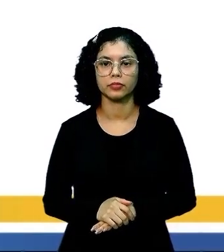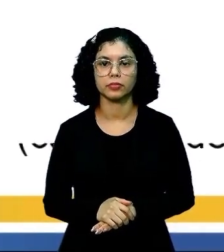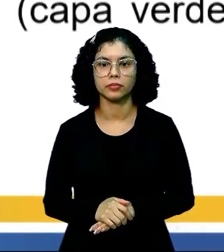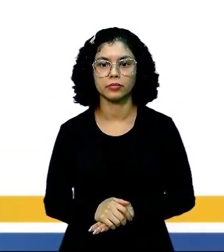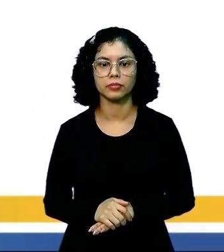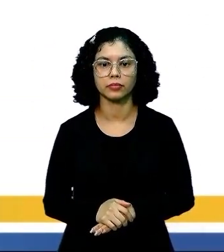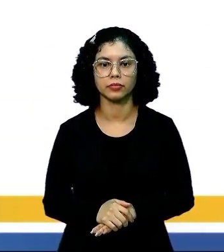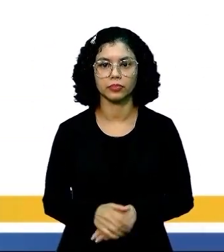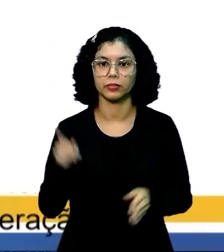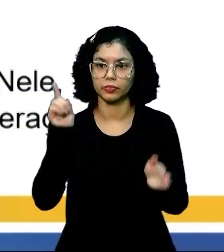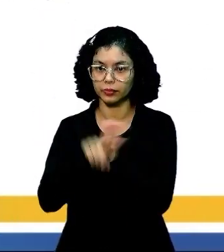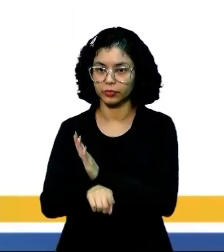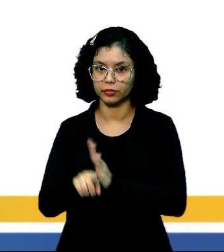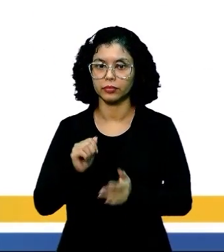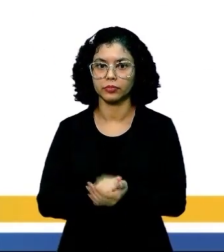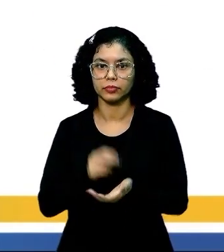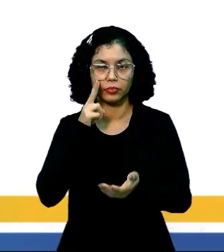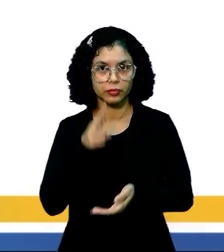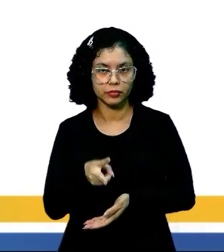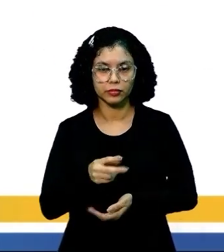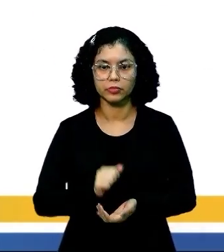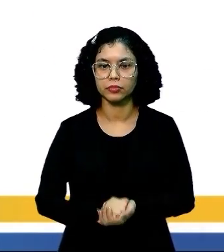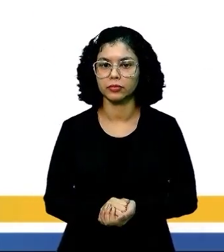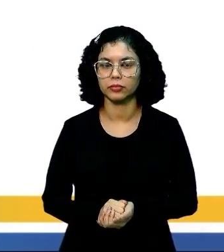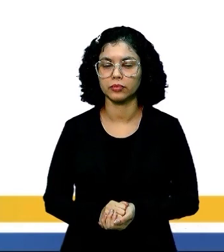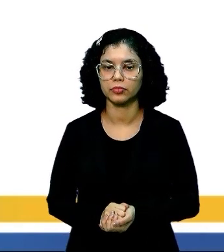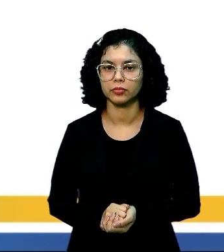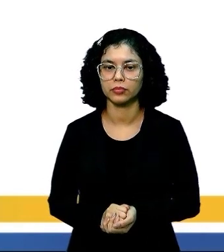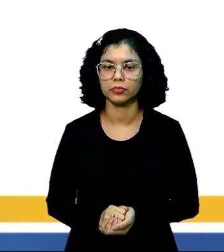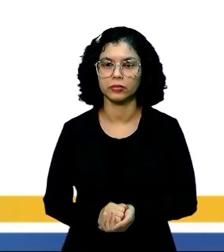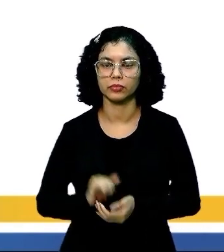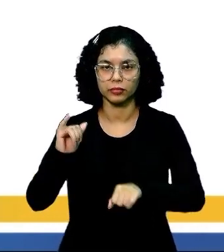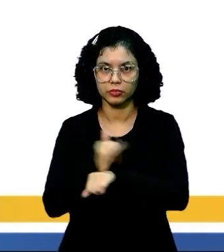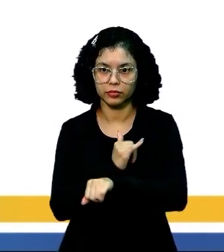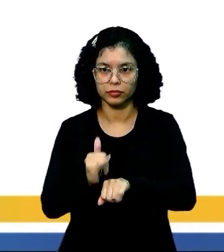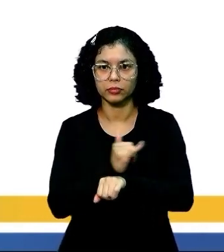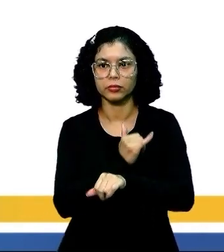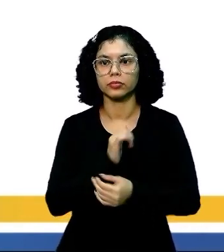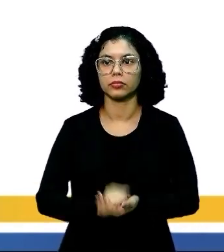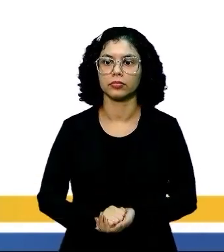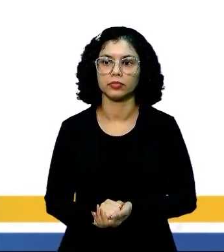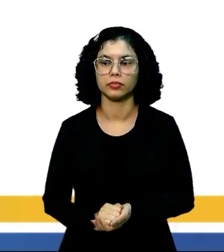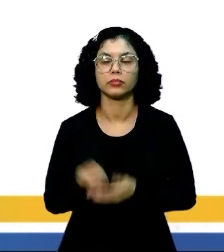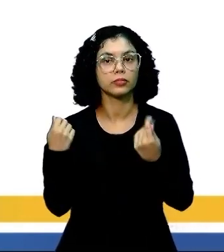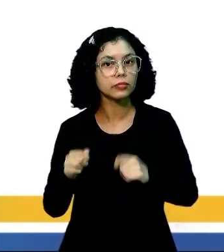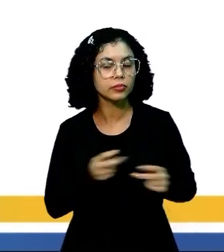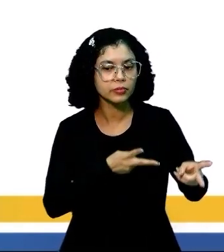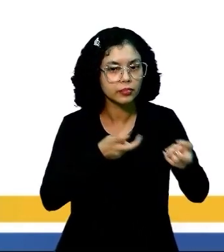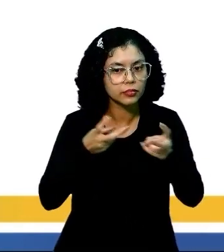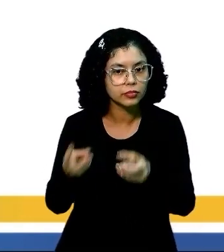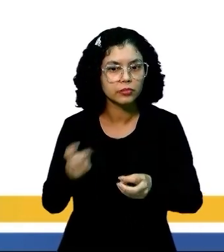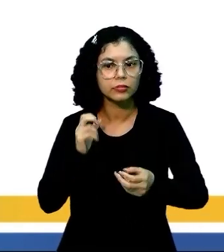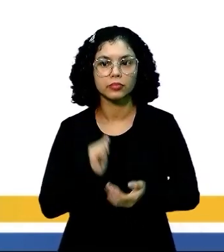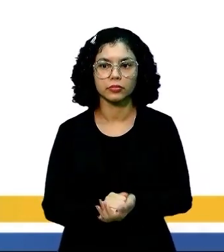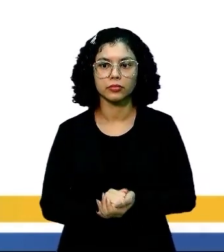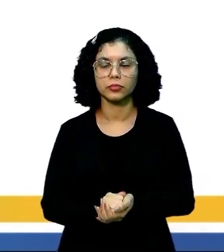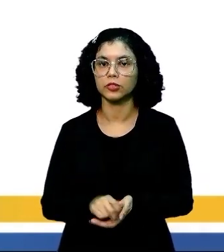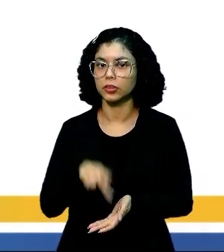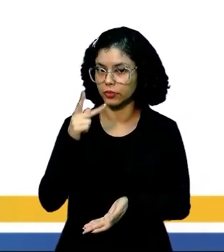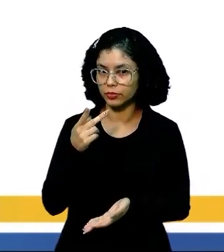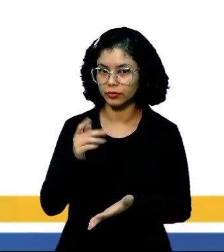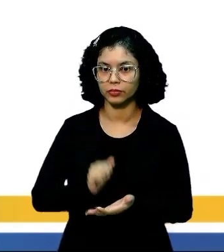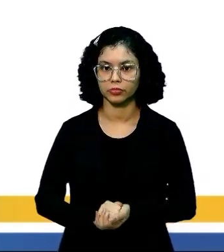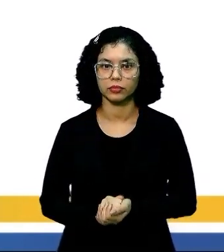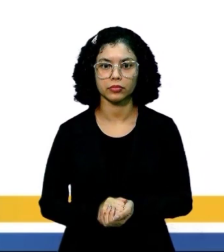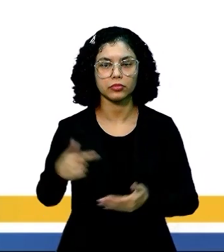na enunciada, né? Dar uma conferida. Isso já é uma estratégia, tá, galerinha? Vocês vão perceber daqui a pouco do que eu estou falando. Por